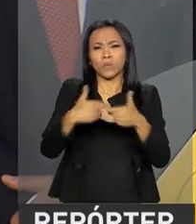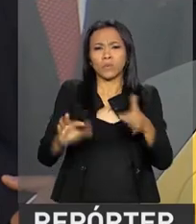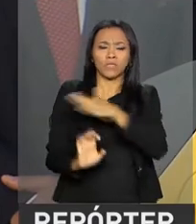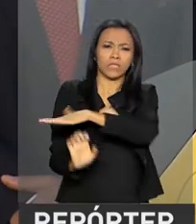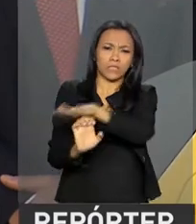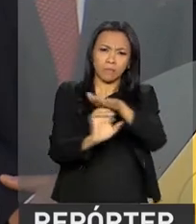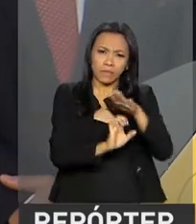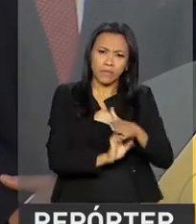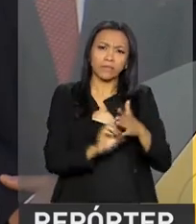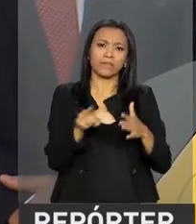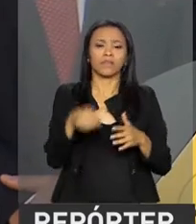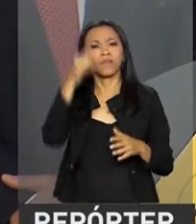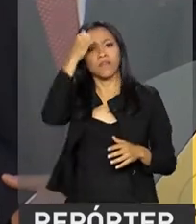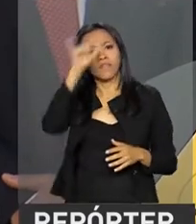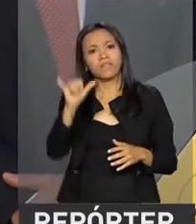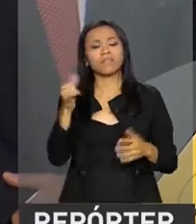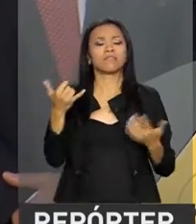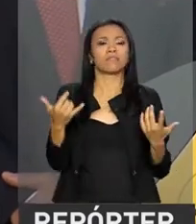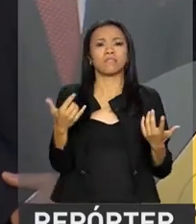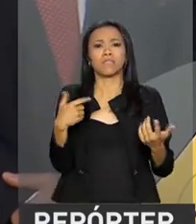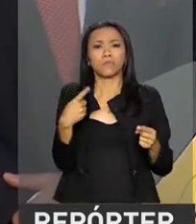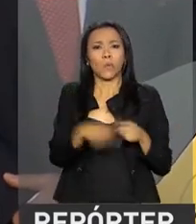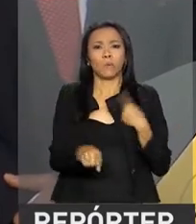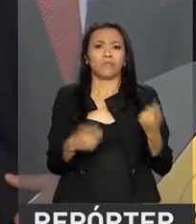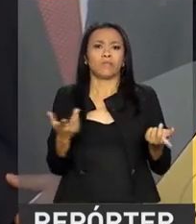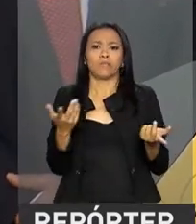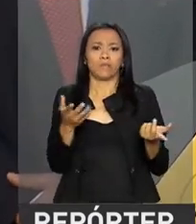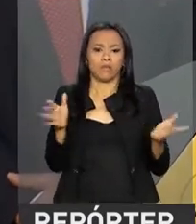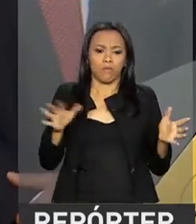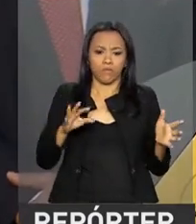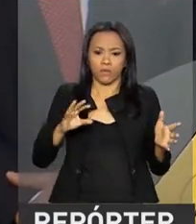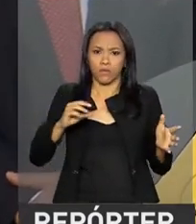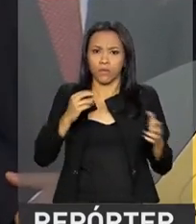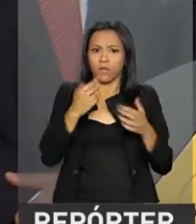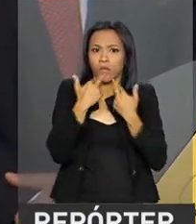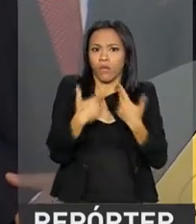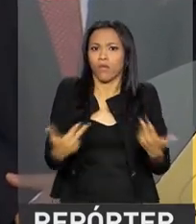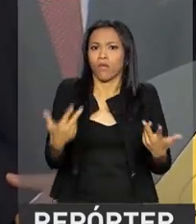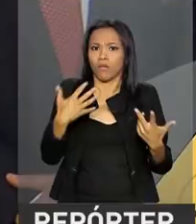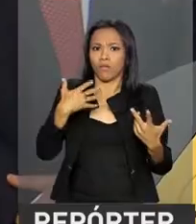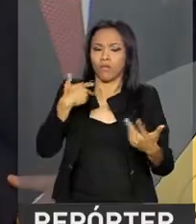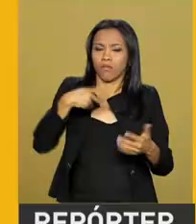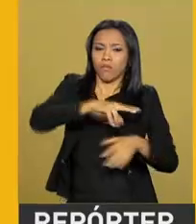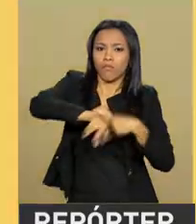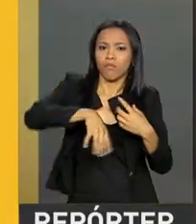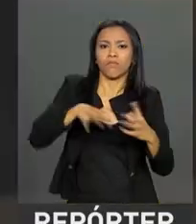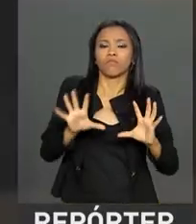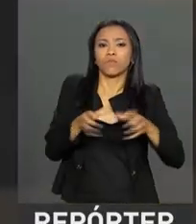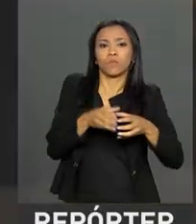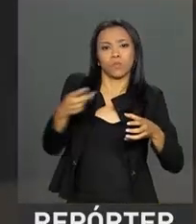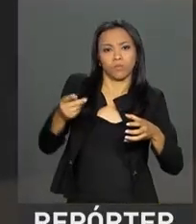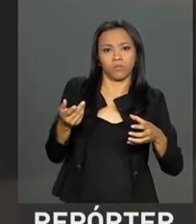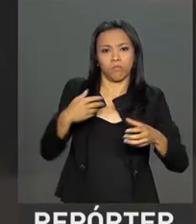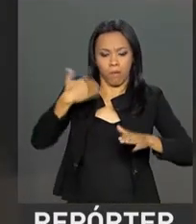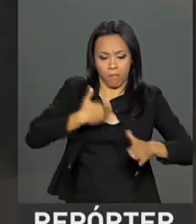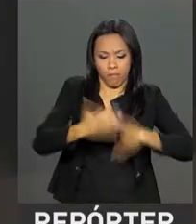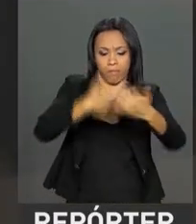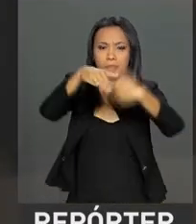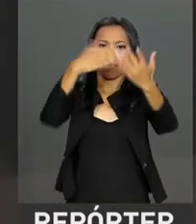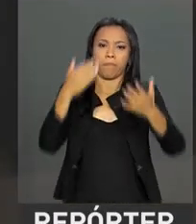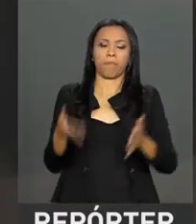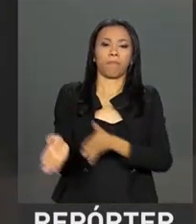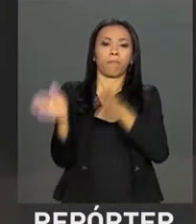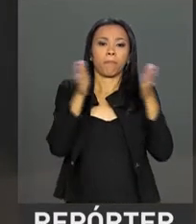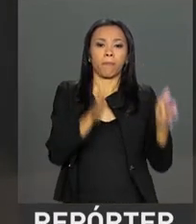competitividade que não tem nada a ver com a atividade produtiva de inovação e desenvolvimento e progresso os representantes de empresários